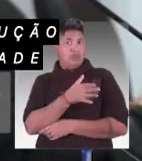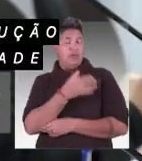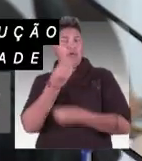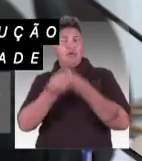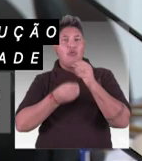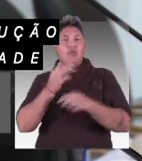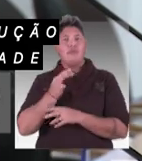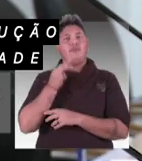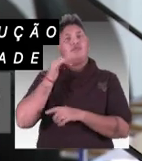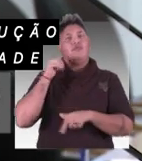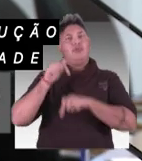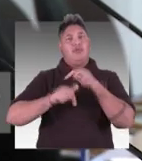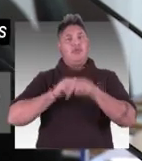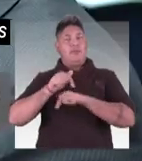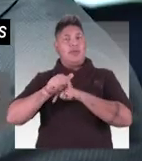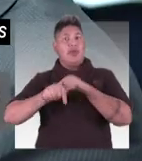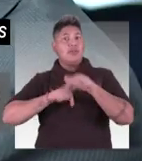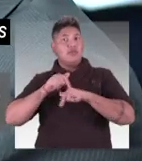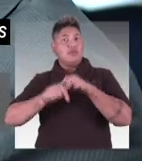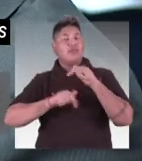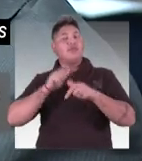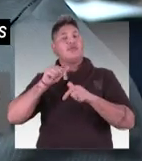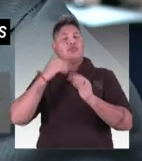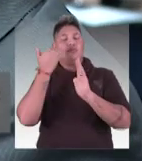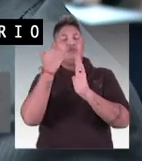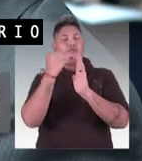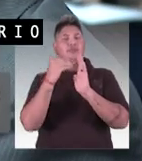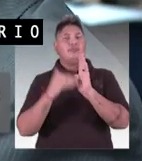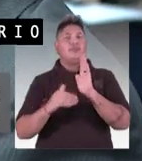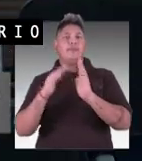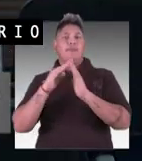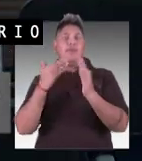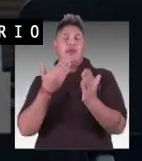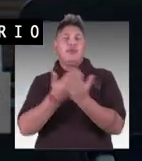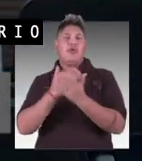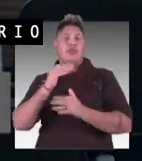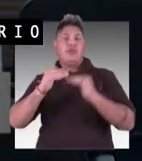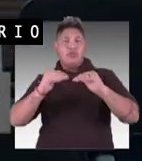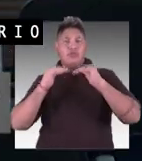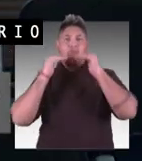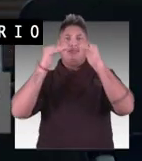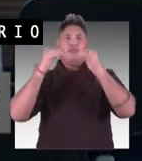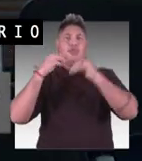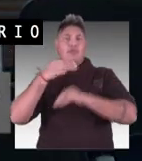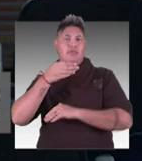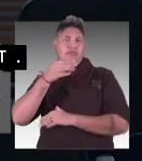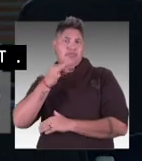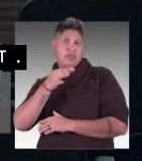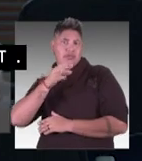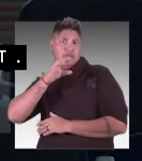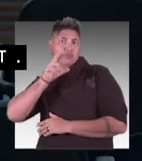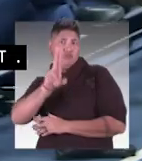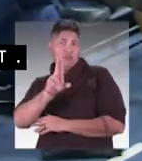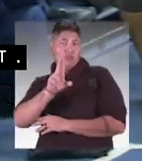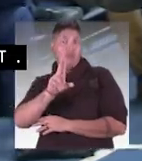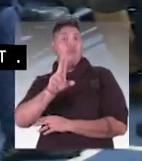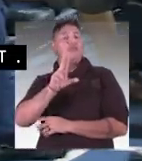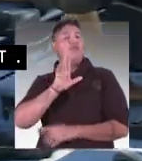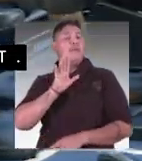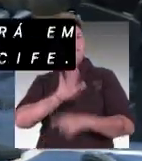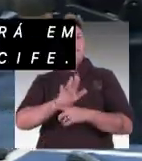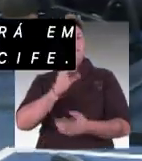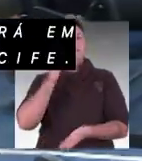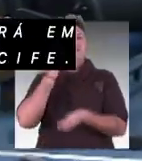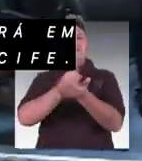Revolução Digital na Sociedade foram programadas pela Escola Superior do Ministério Público da União com o apoio do